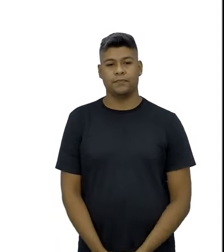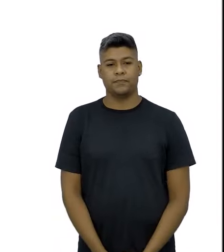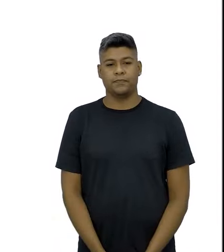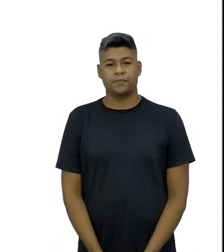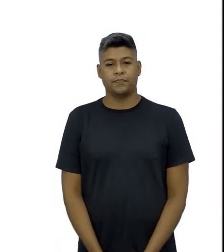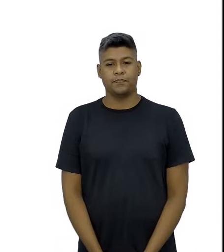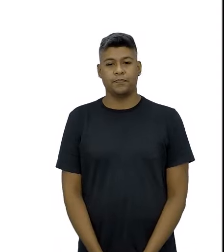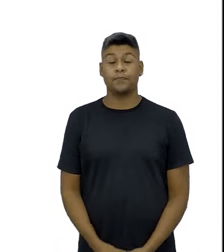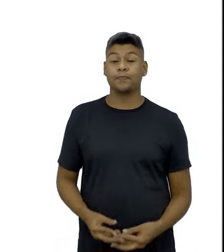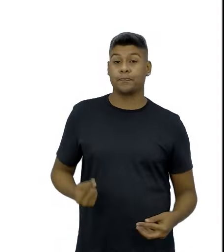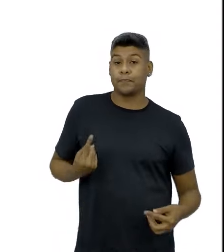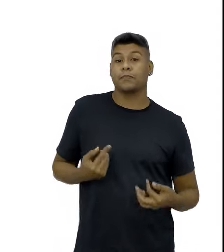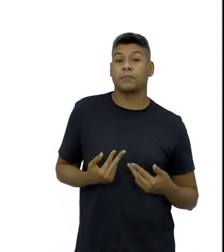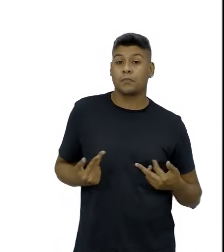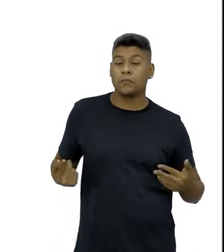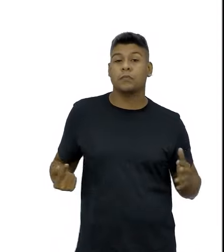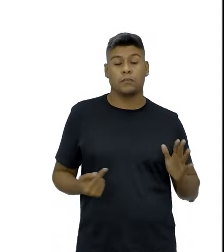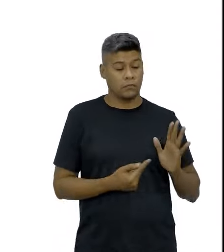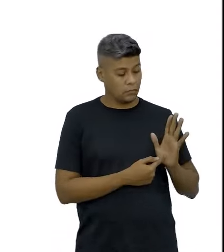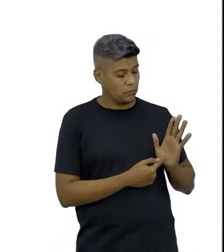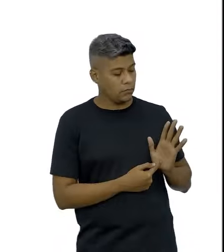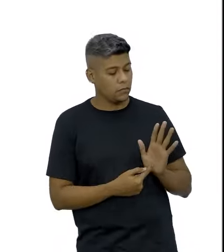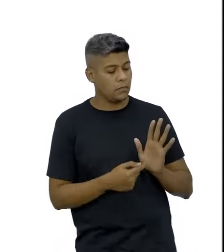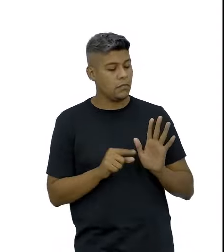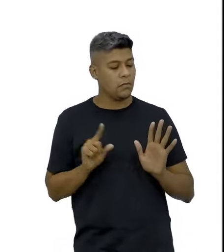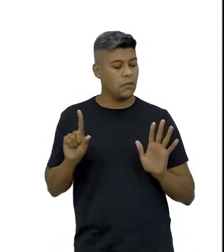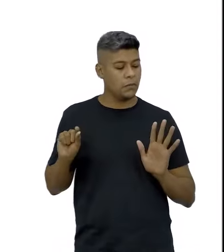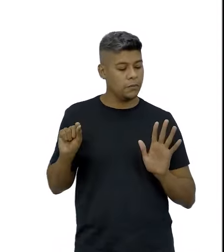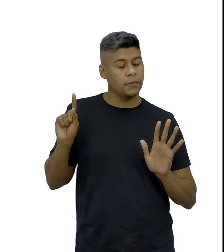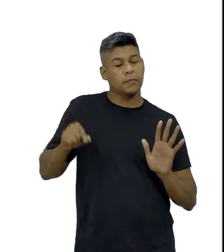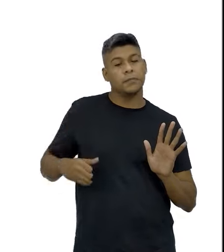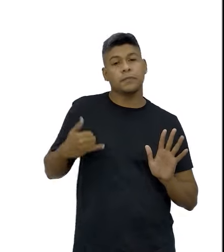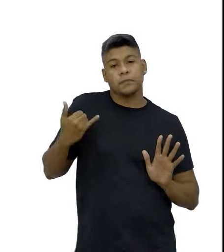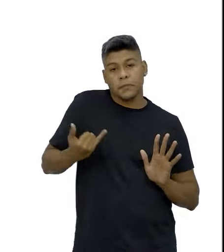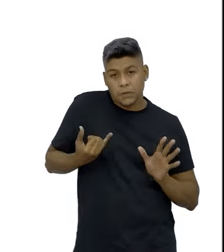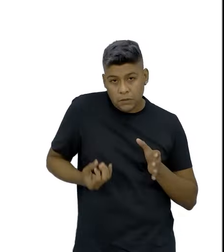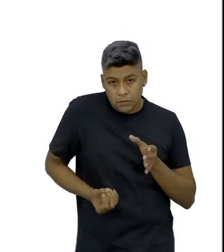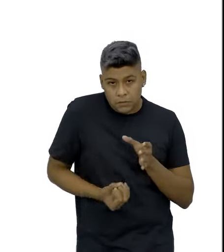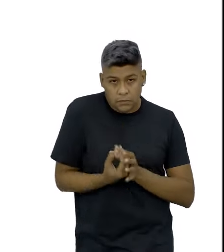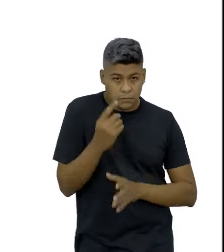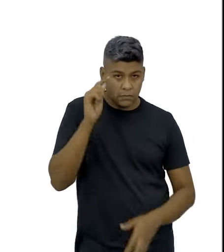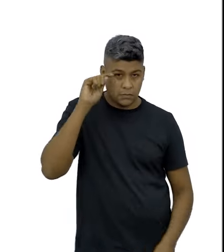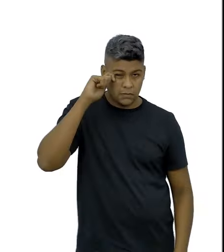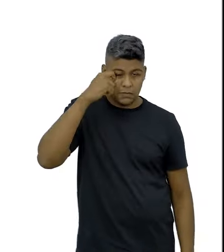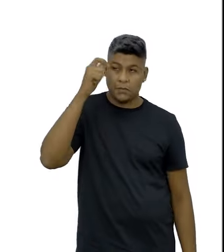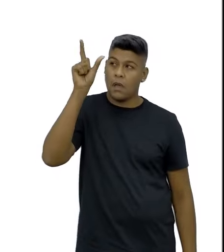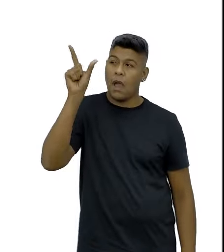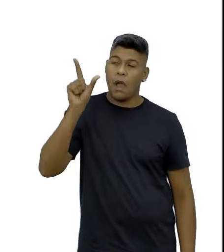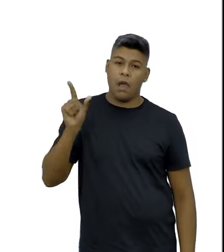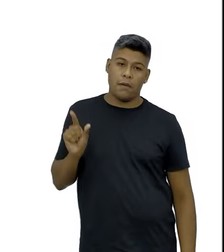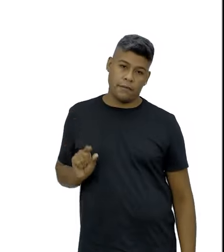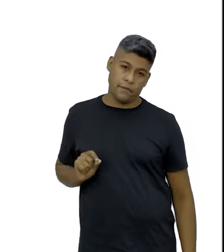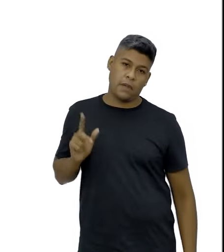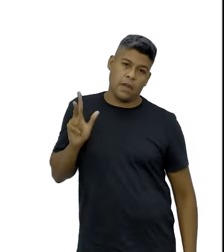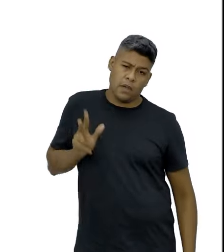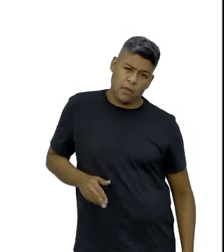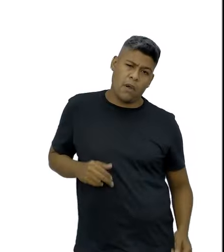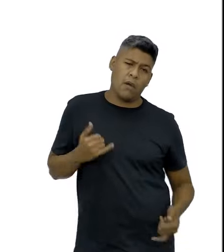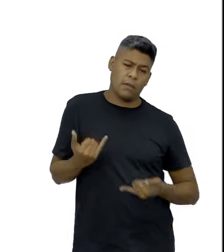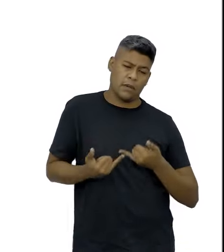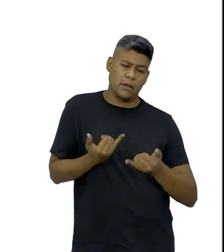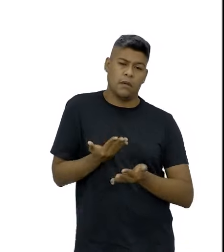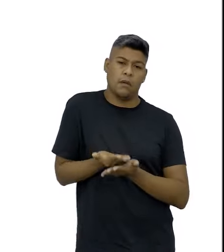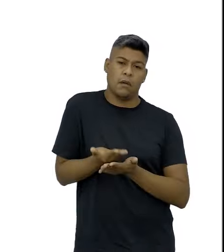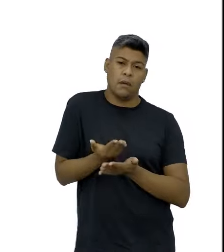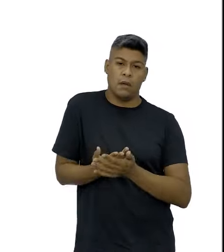ser destacado refere-se, sem dúvida, ao fato de ser uma brincadeira de origem africana, a exemplo da brincadeira discutida na aula